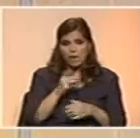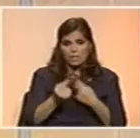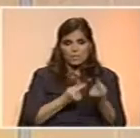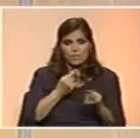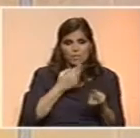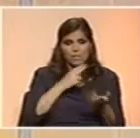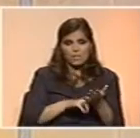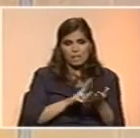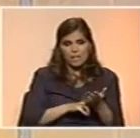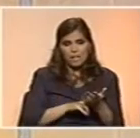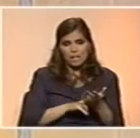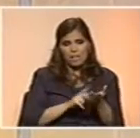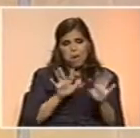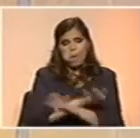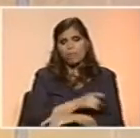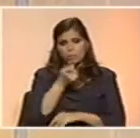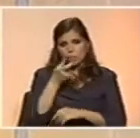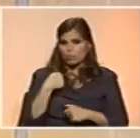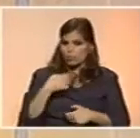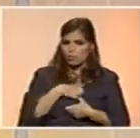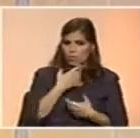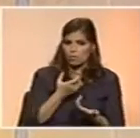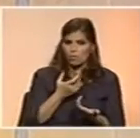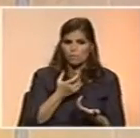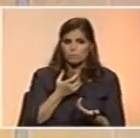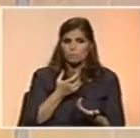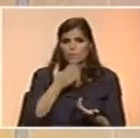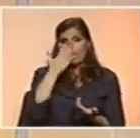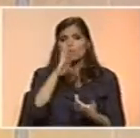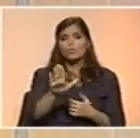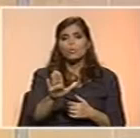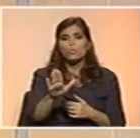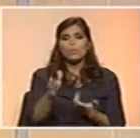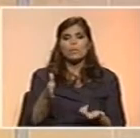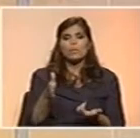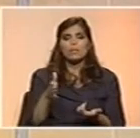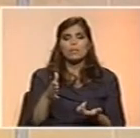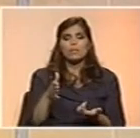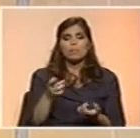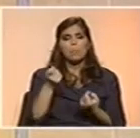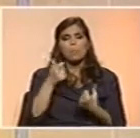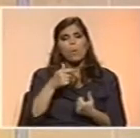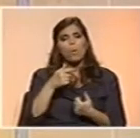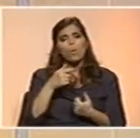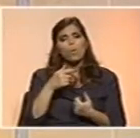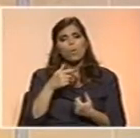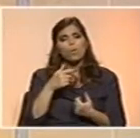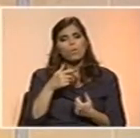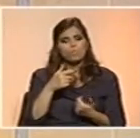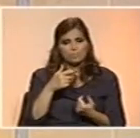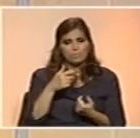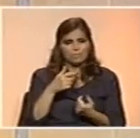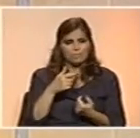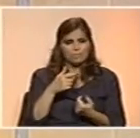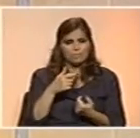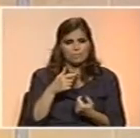é um pouco disfarçada, mas eu sinto, por exemplo, que aquela atitude muito pouco pessoal, de